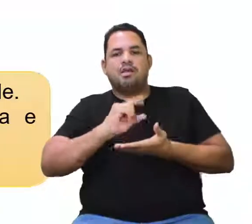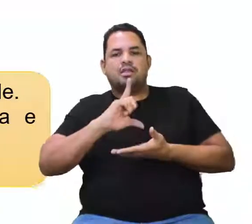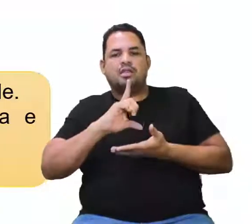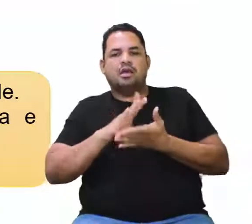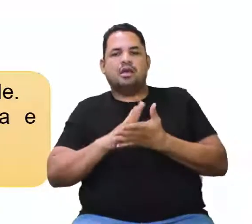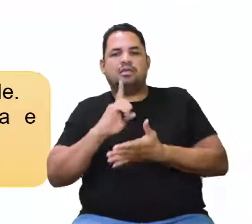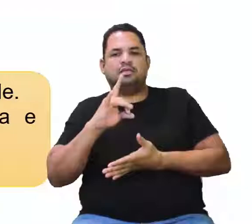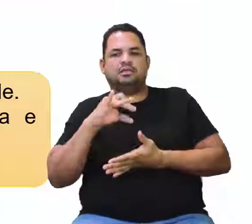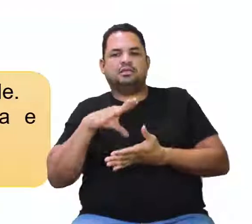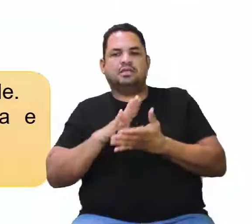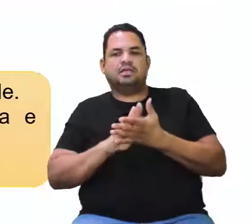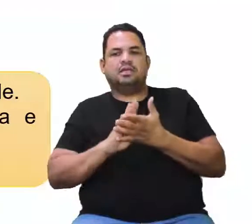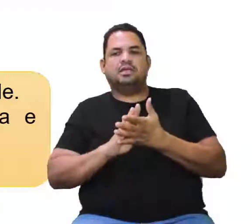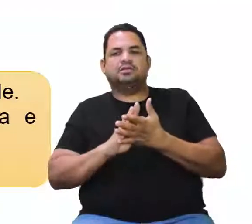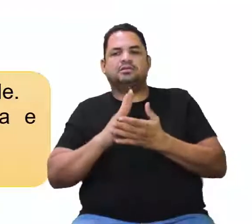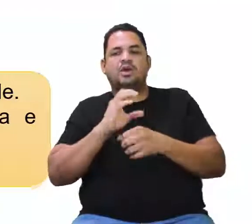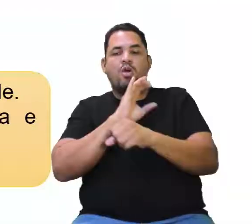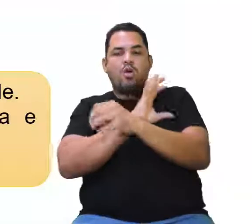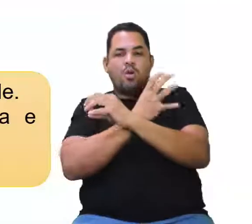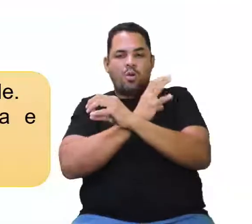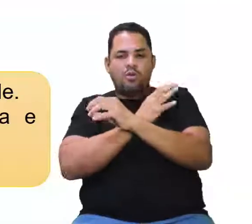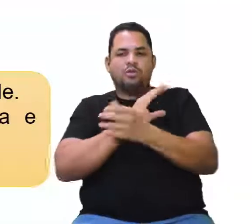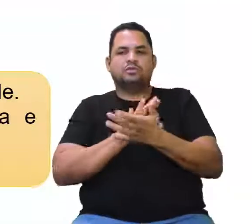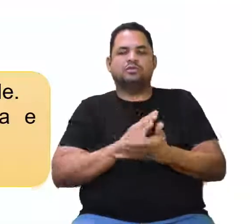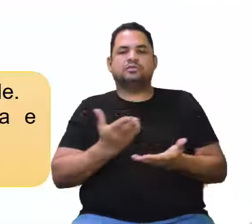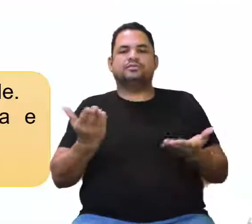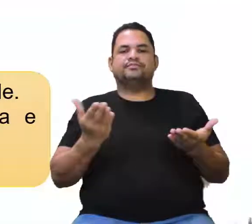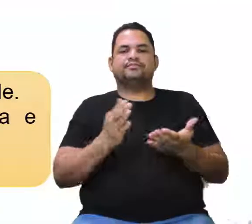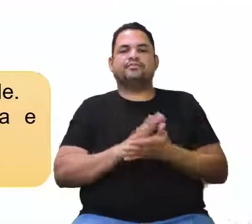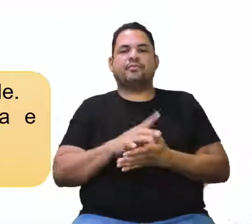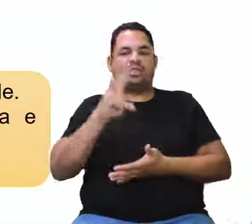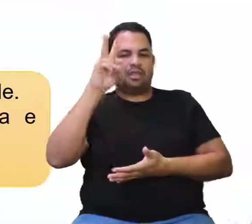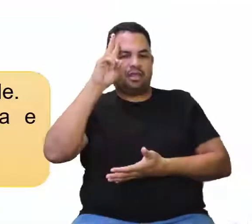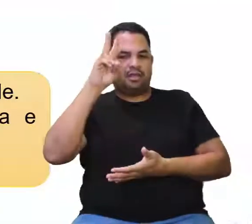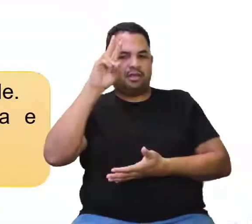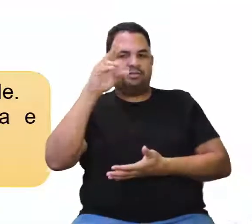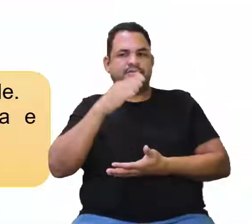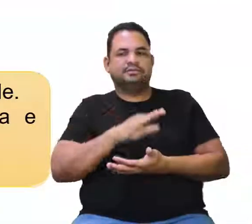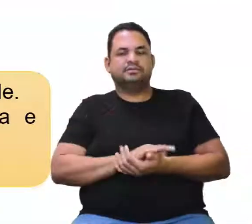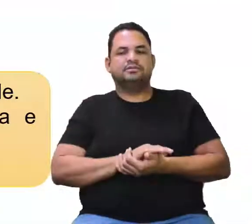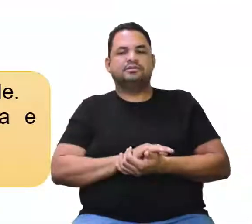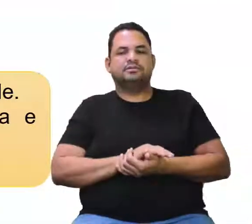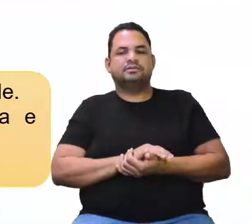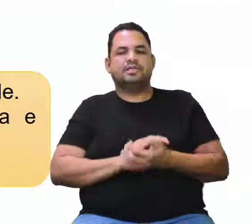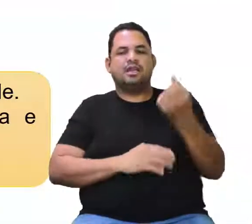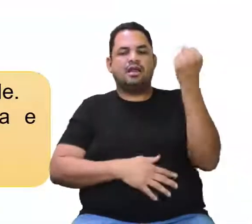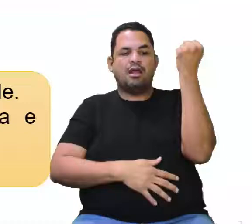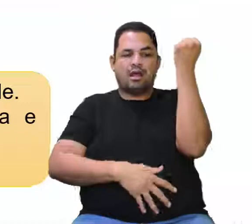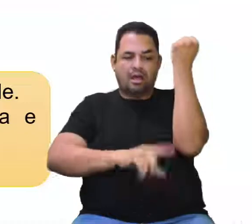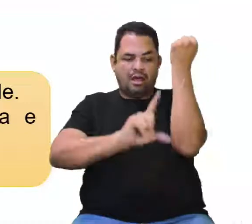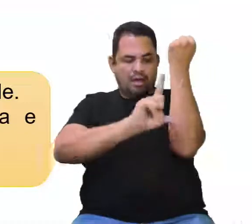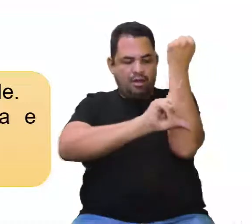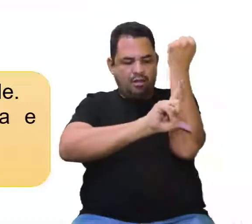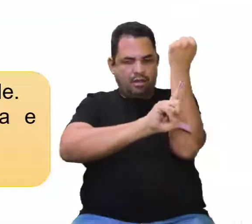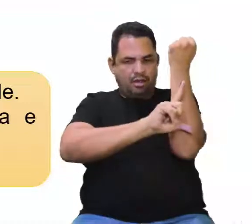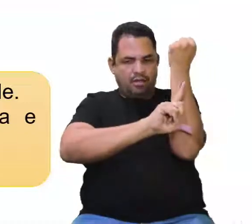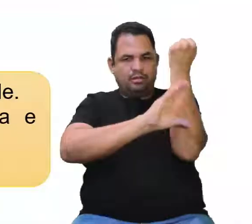óssea, e aí aqui nós lembramos da osteoporose, e nós lembramos aqui já da região lombar e